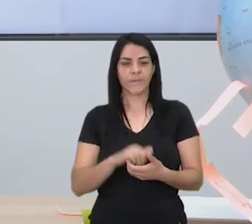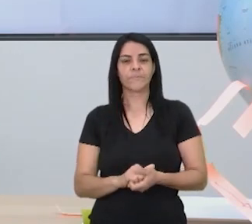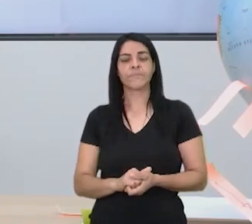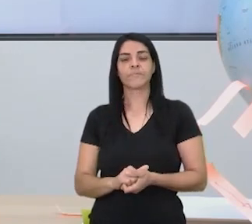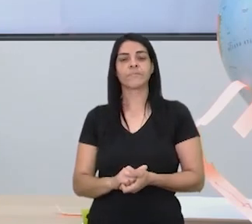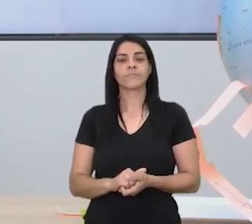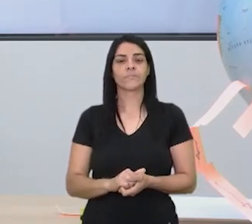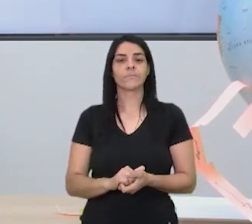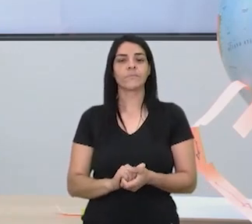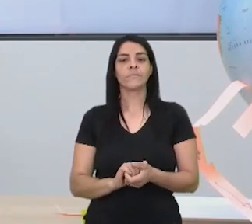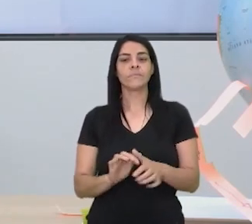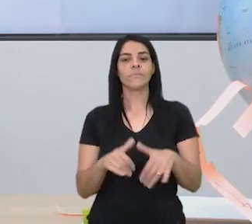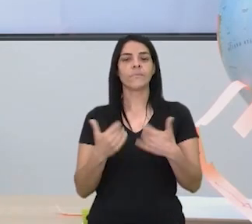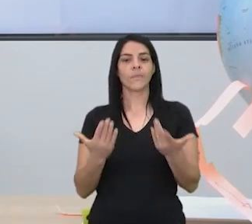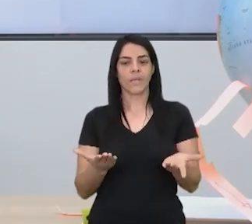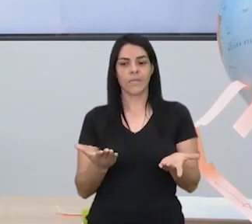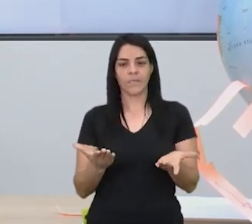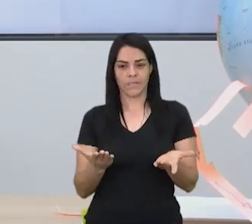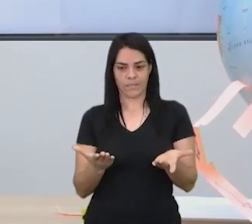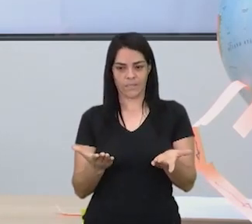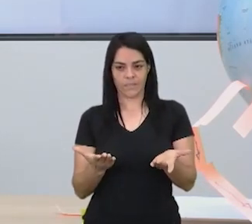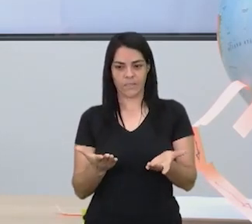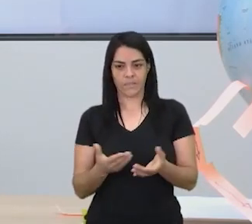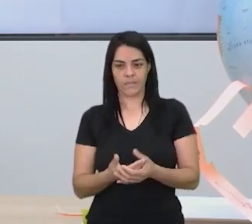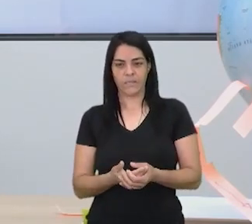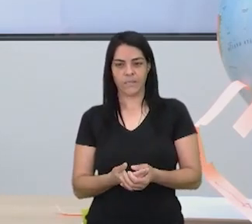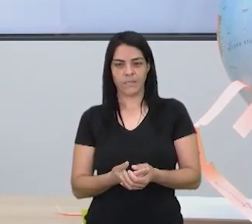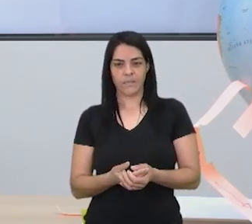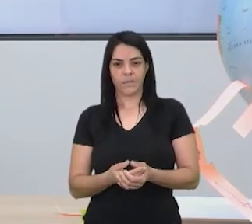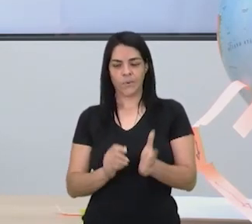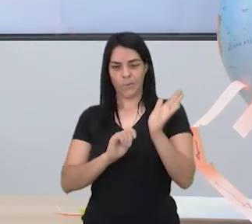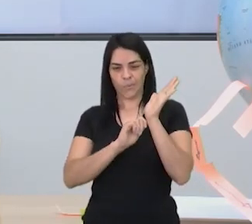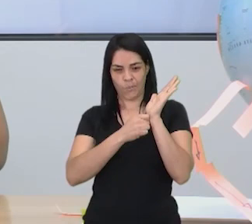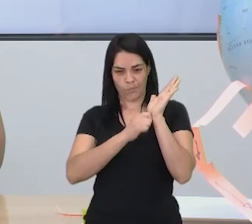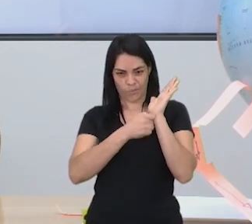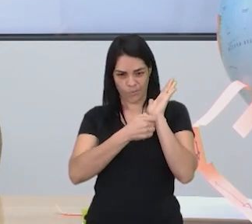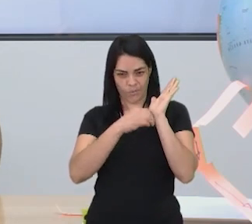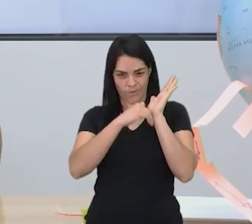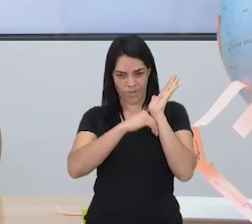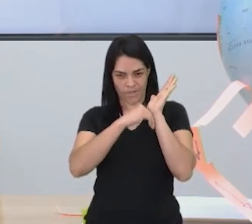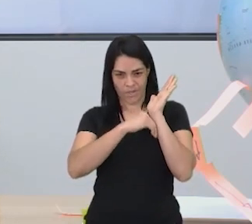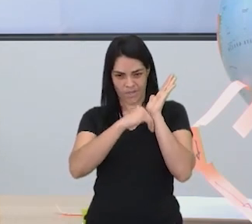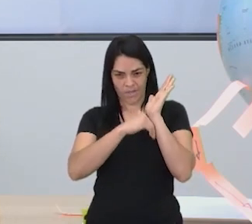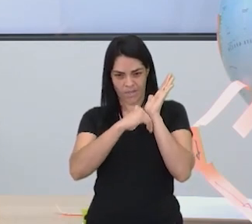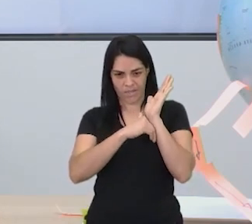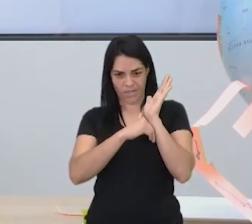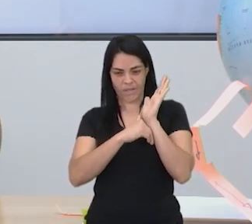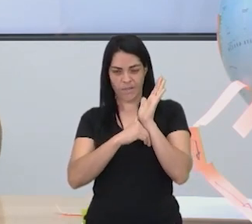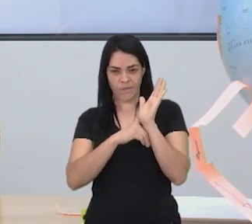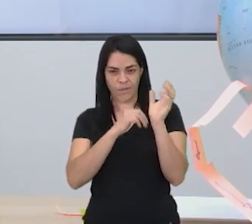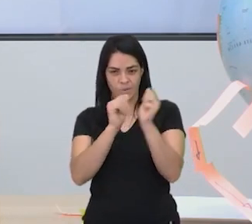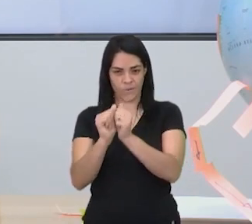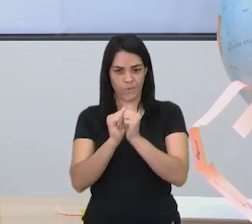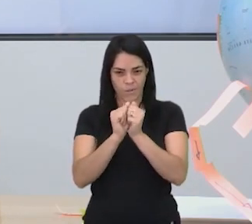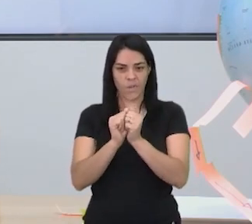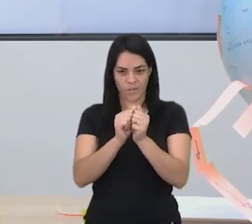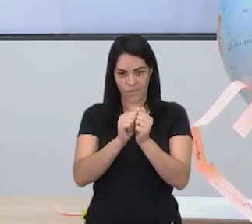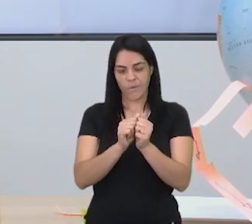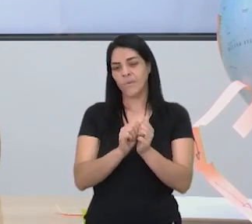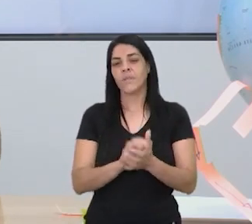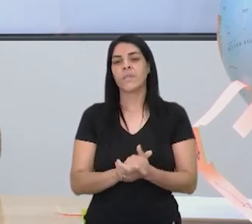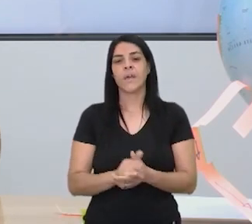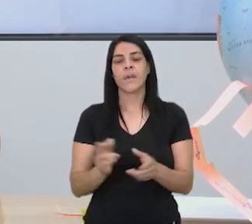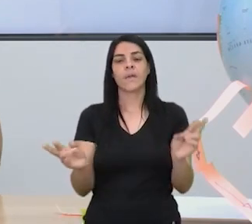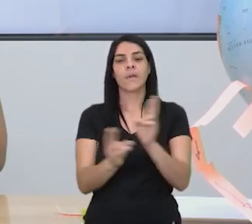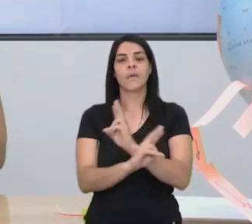tá? Então, os mistérios aí que podem envolver desde relações climáticas que